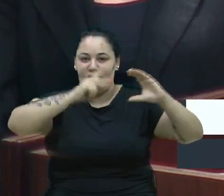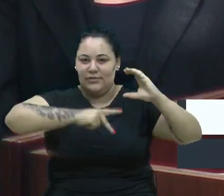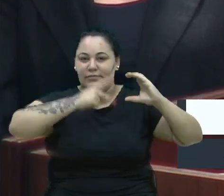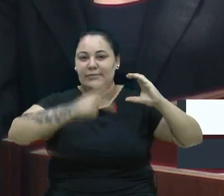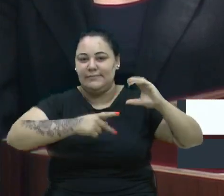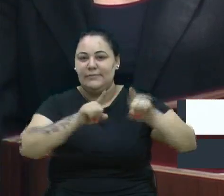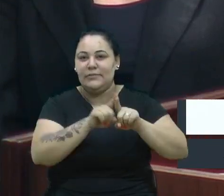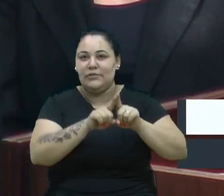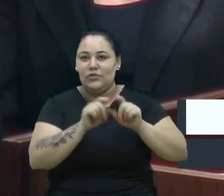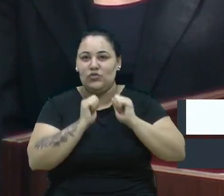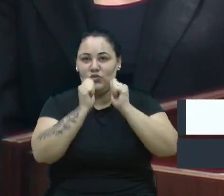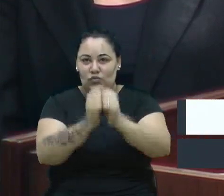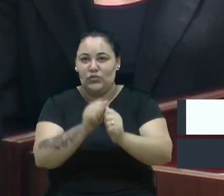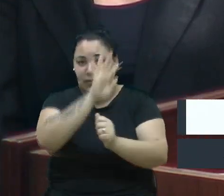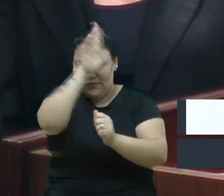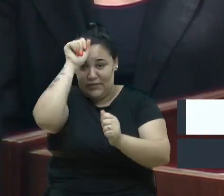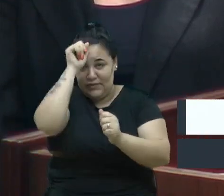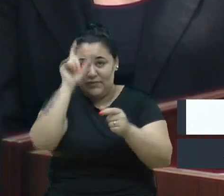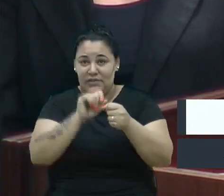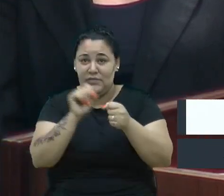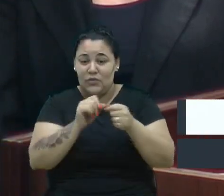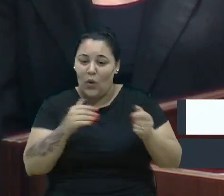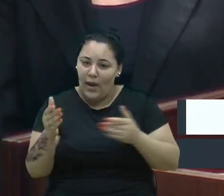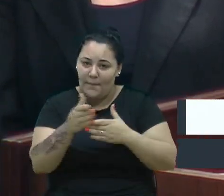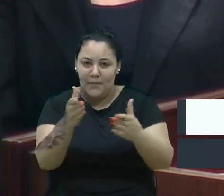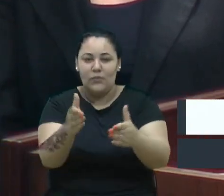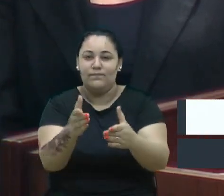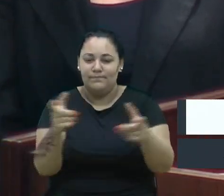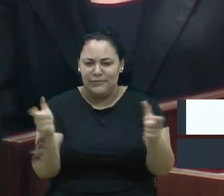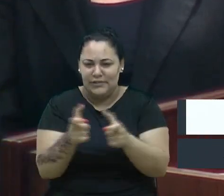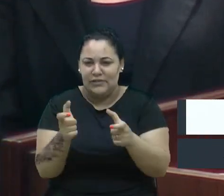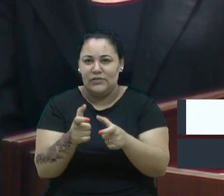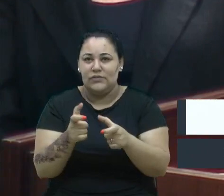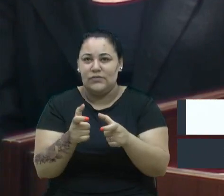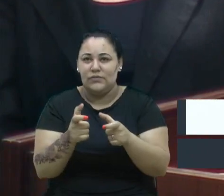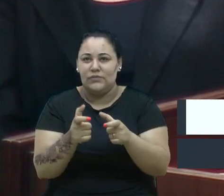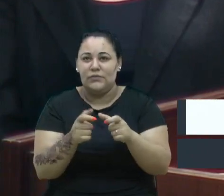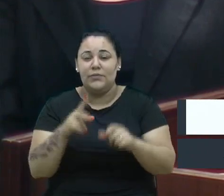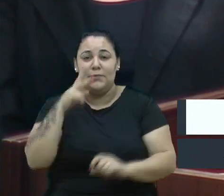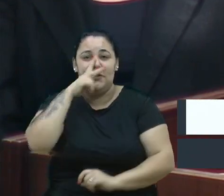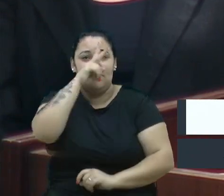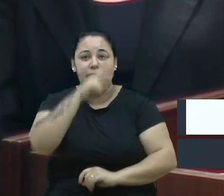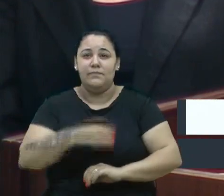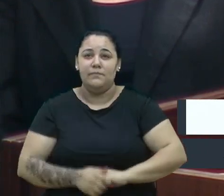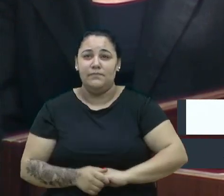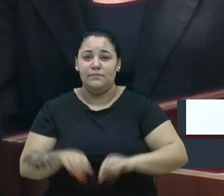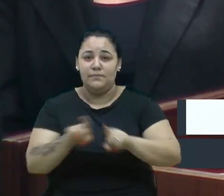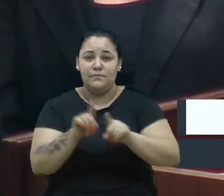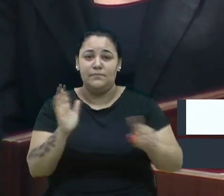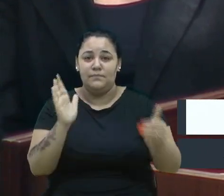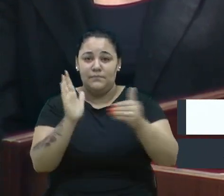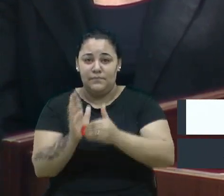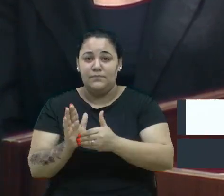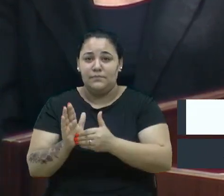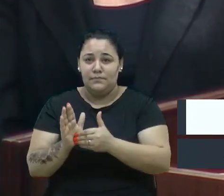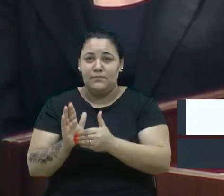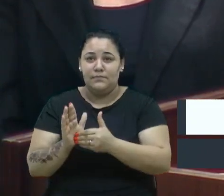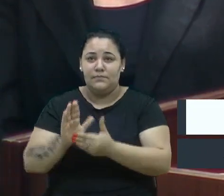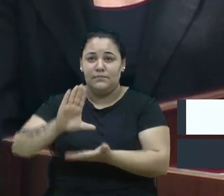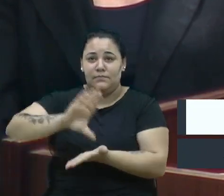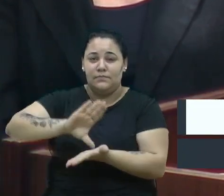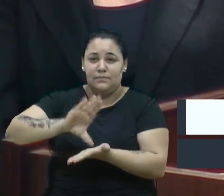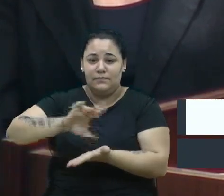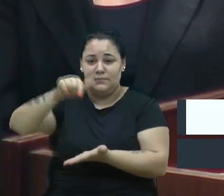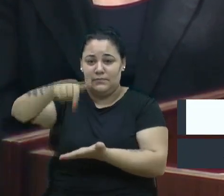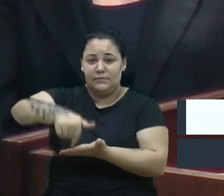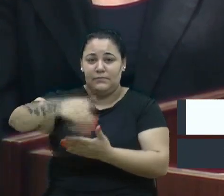Nós faremos um trajeto curto, mas bem simbólico, até o Parque dos Macaquinhos, e lá nós fazemos uma concentração final com